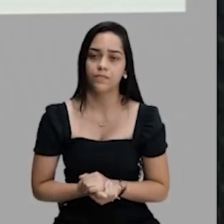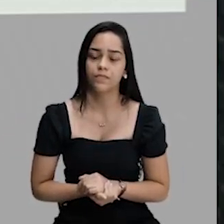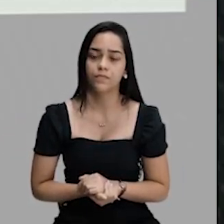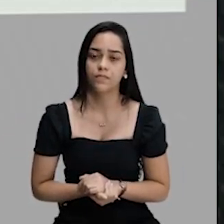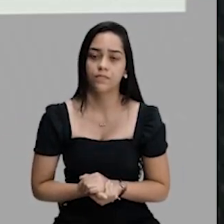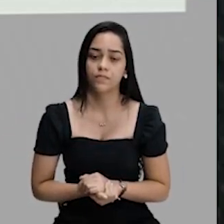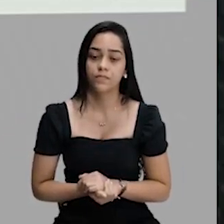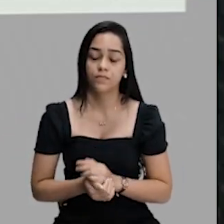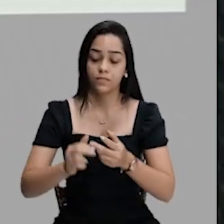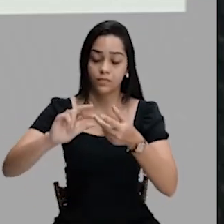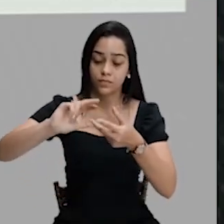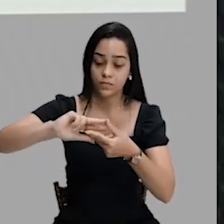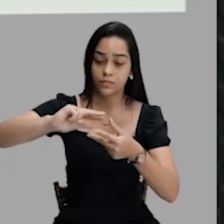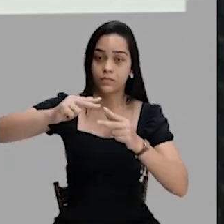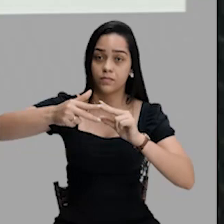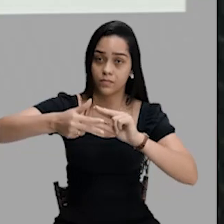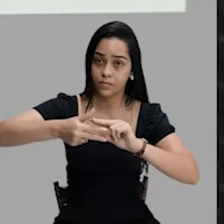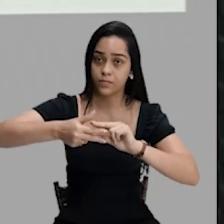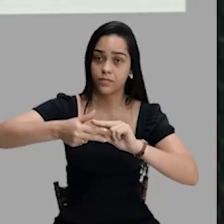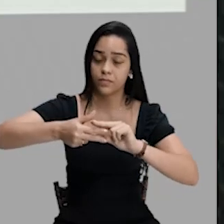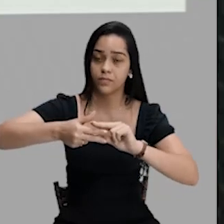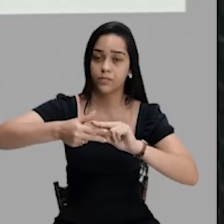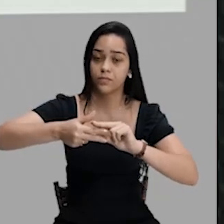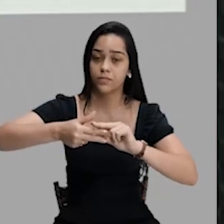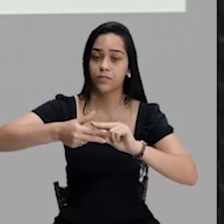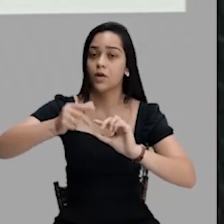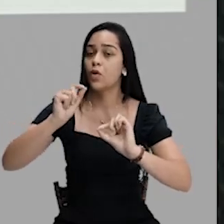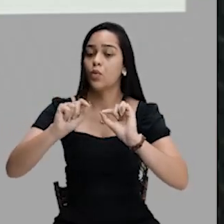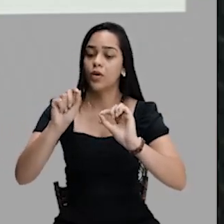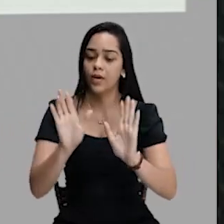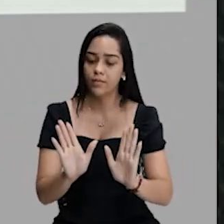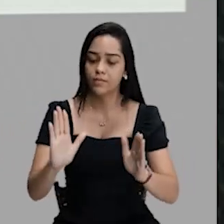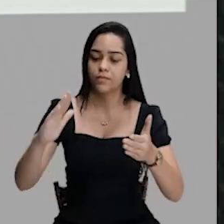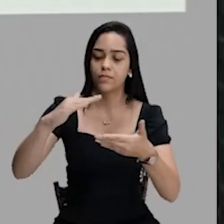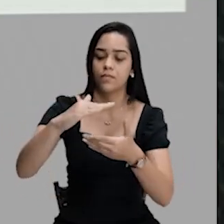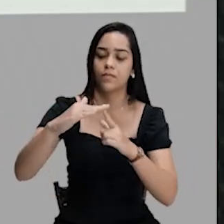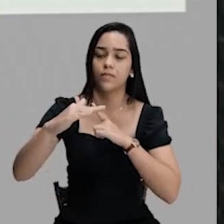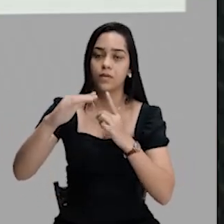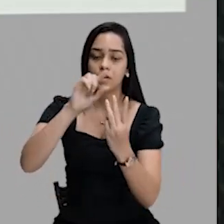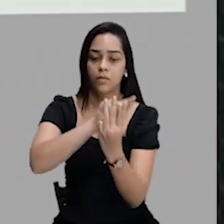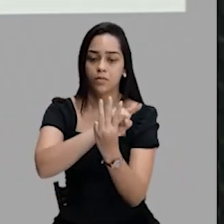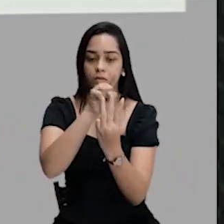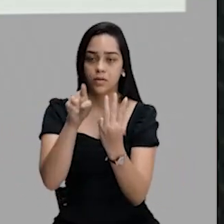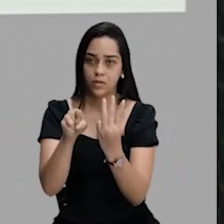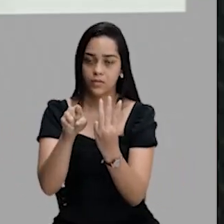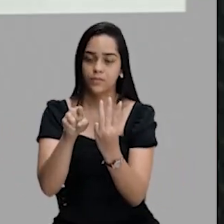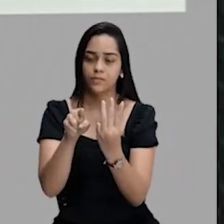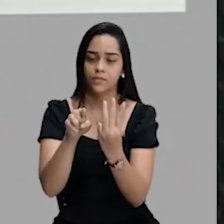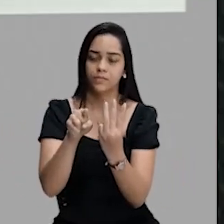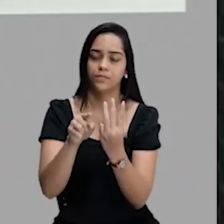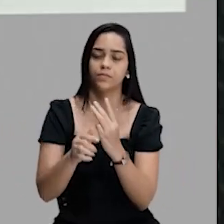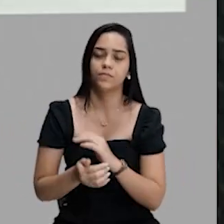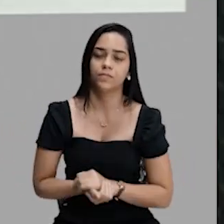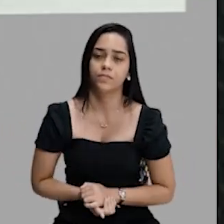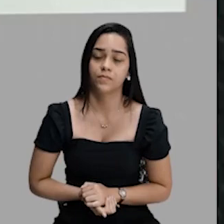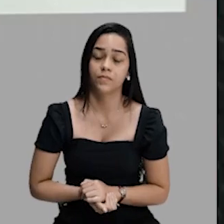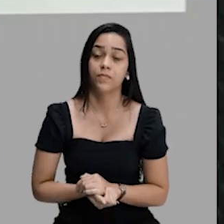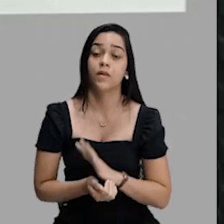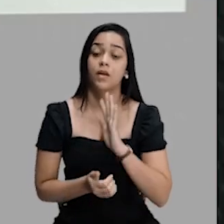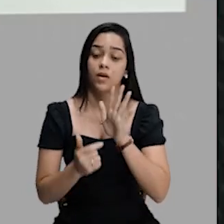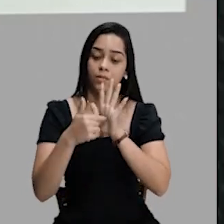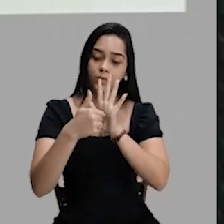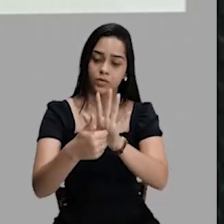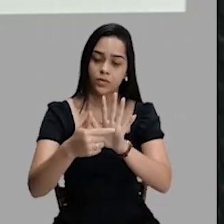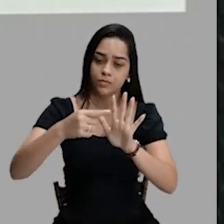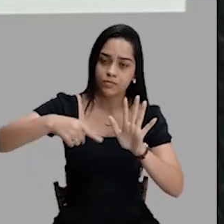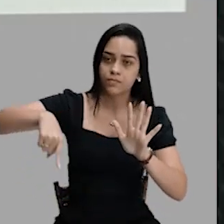o poliedro é uma figura geométrica fechada, né, formada por vértice, face e arestas. E a gente vai mostrar